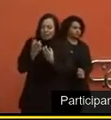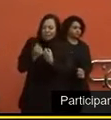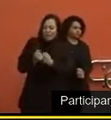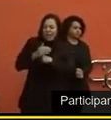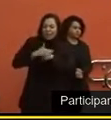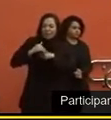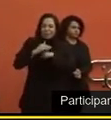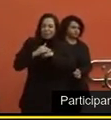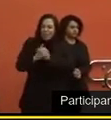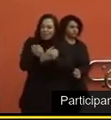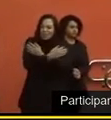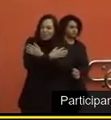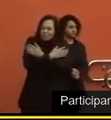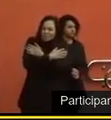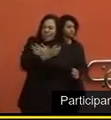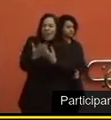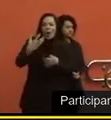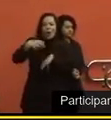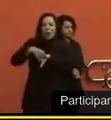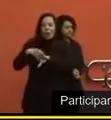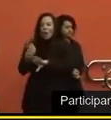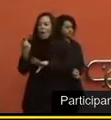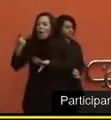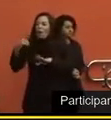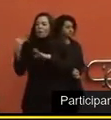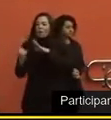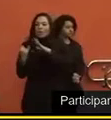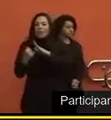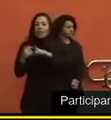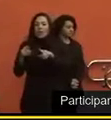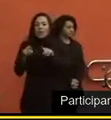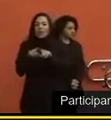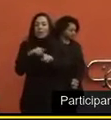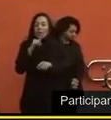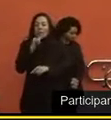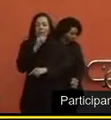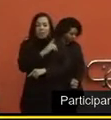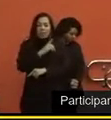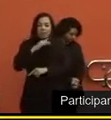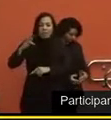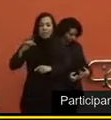braços abertos, com outras instituições, como a Defensoria